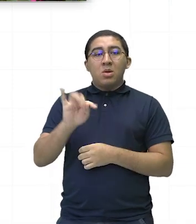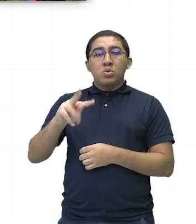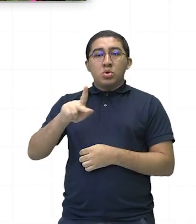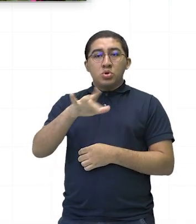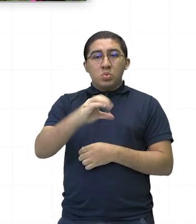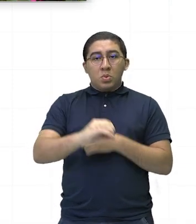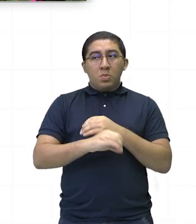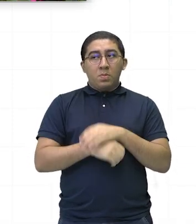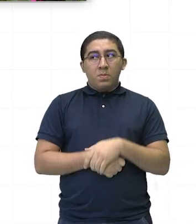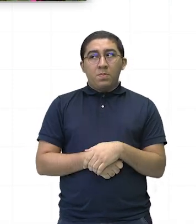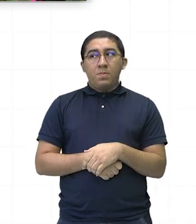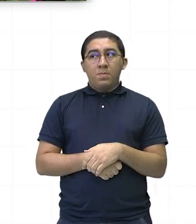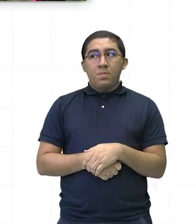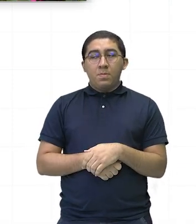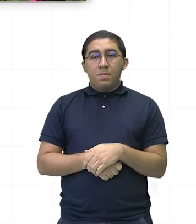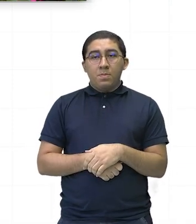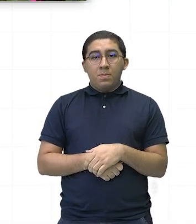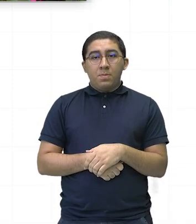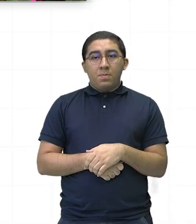daltonismo.